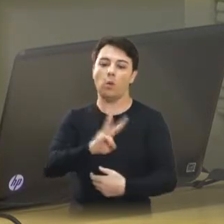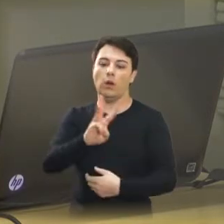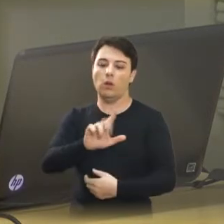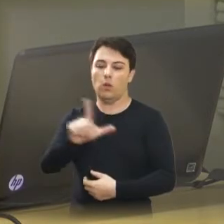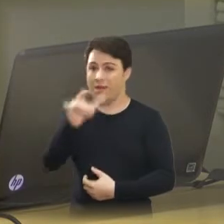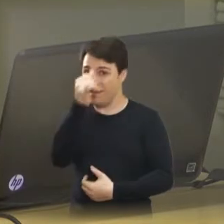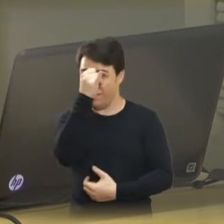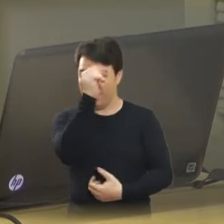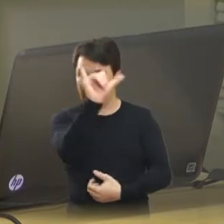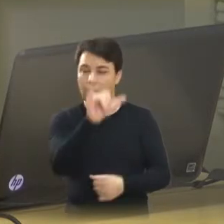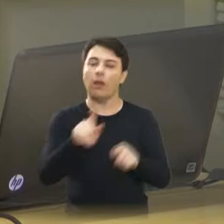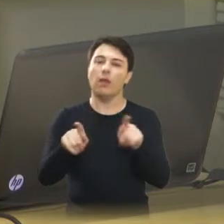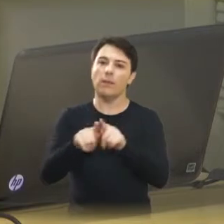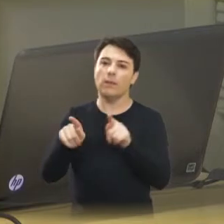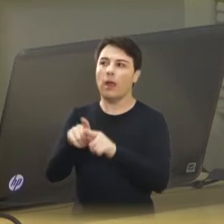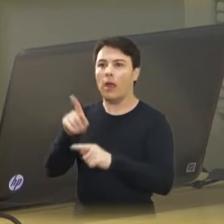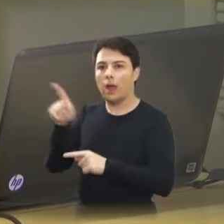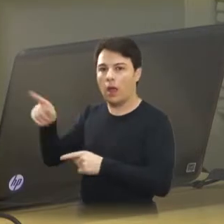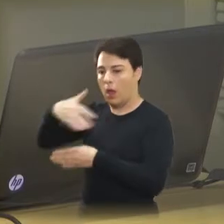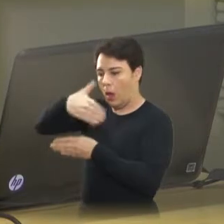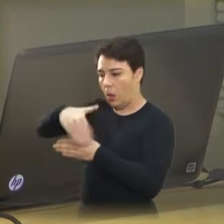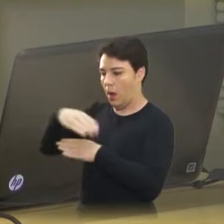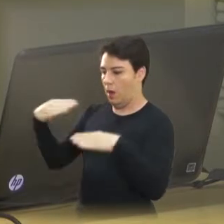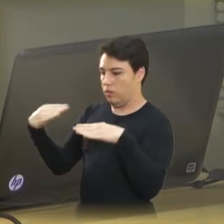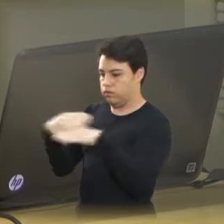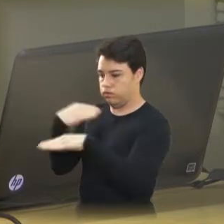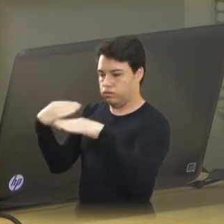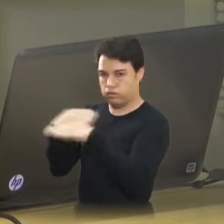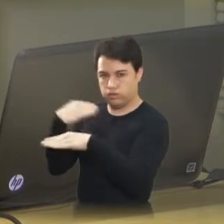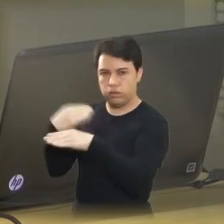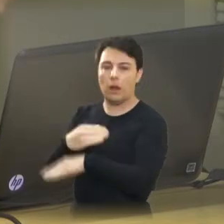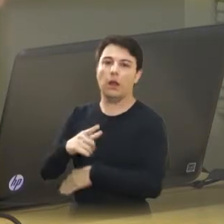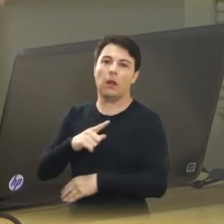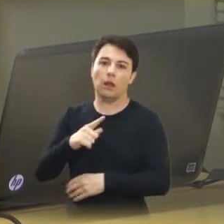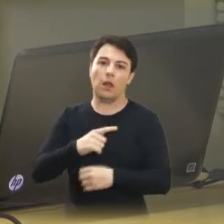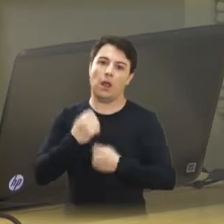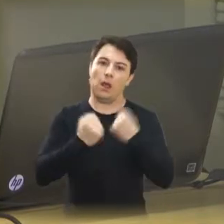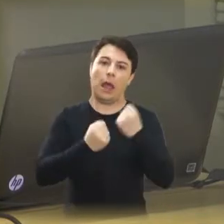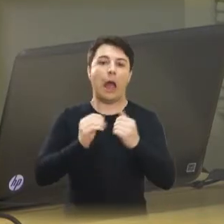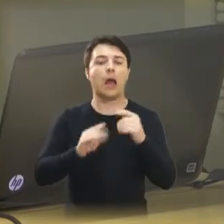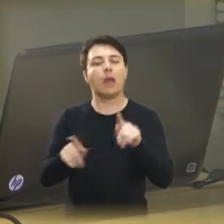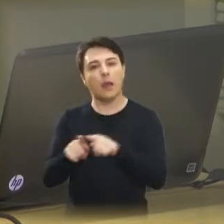uma limitação de tráfego, mas trafegam veículos leves e caminhões até